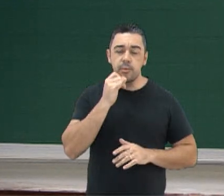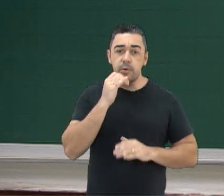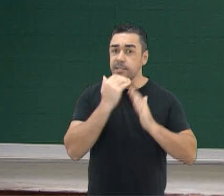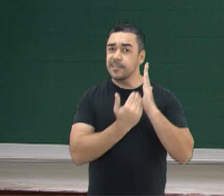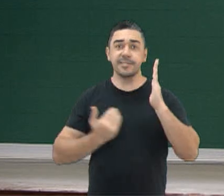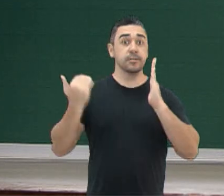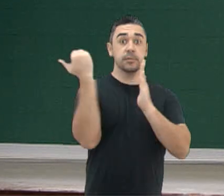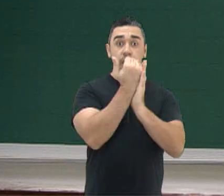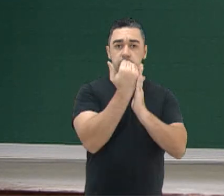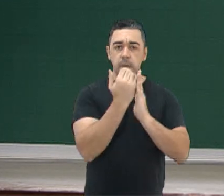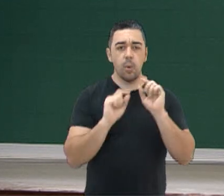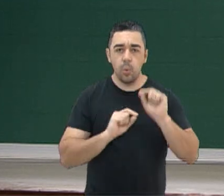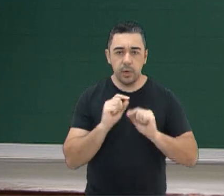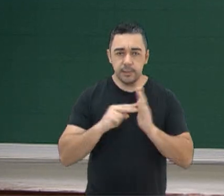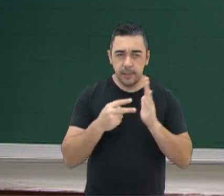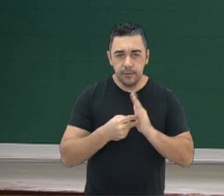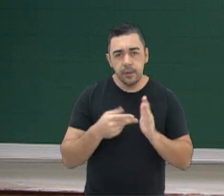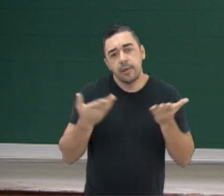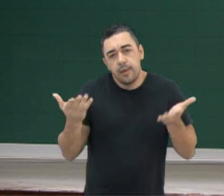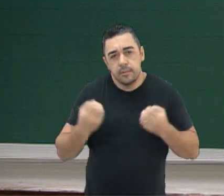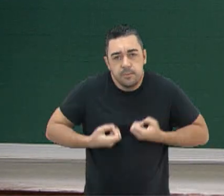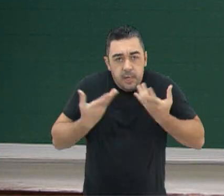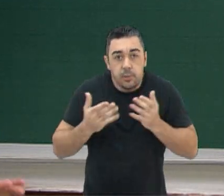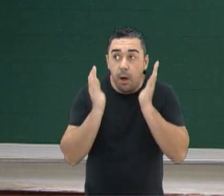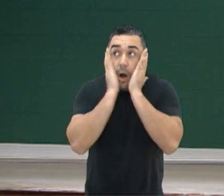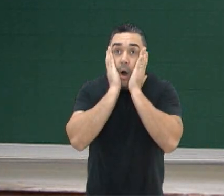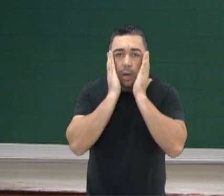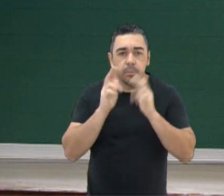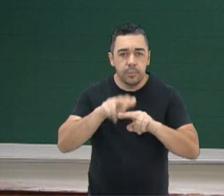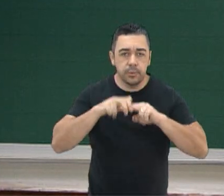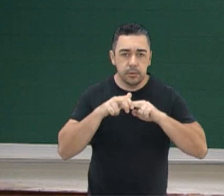é justamente a ideia do expressionismo.